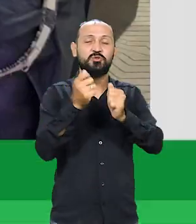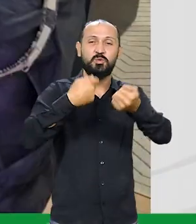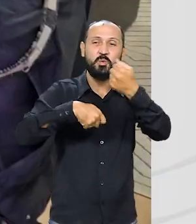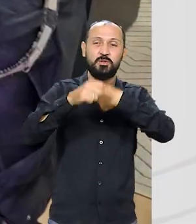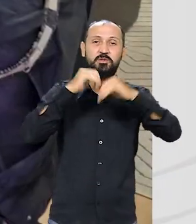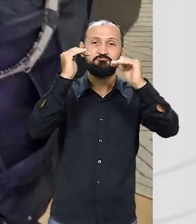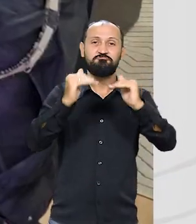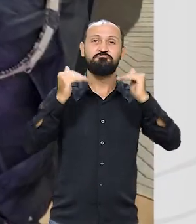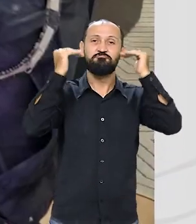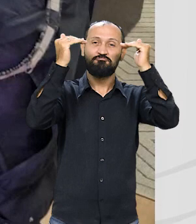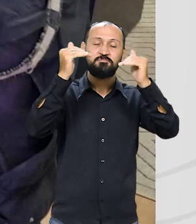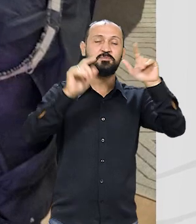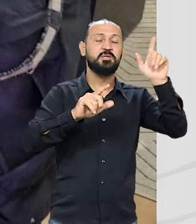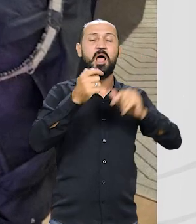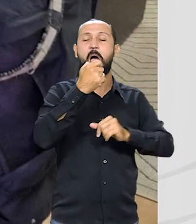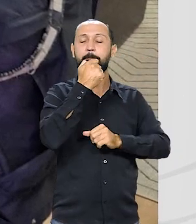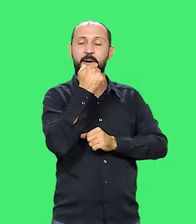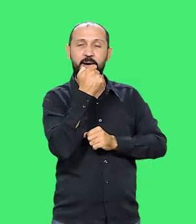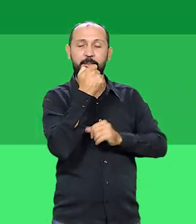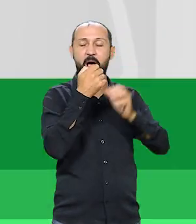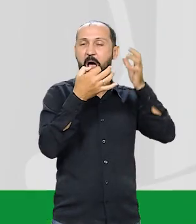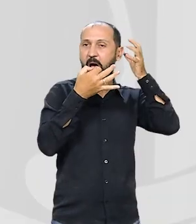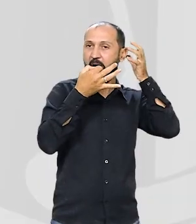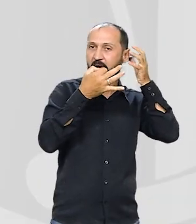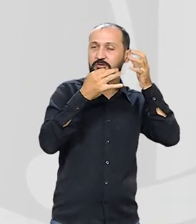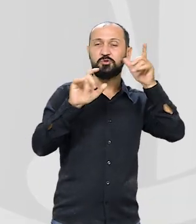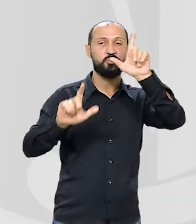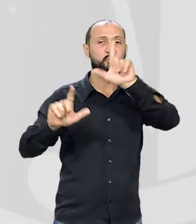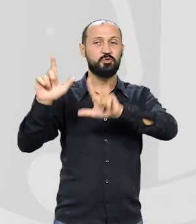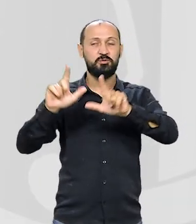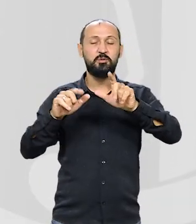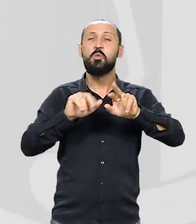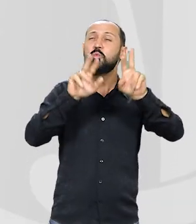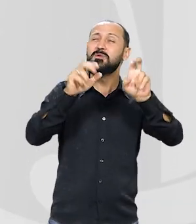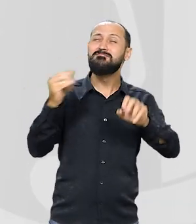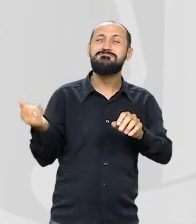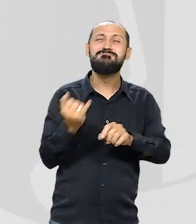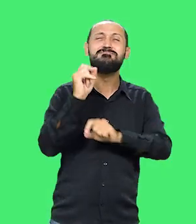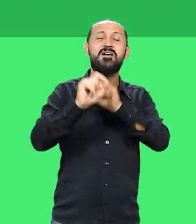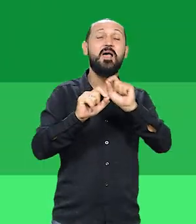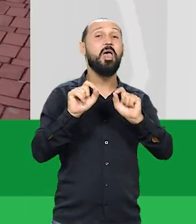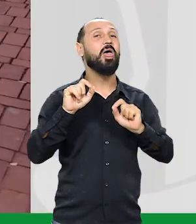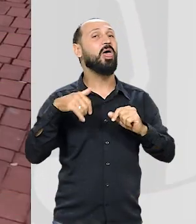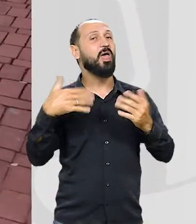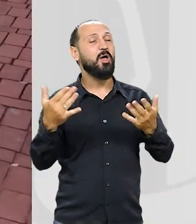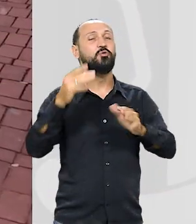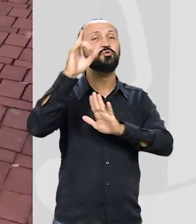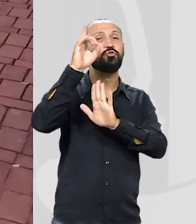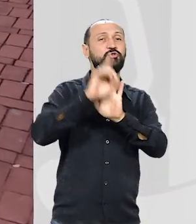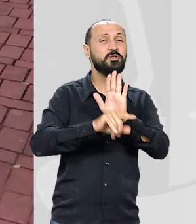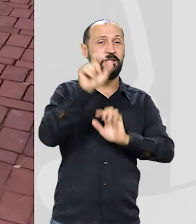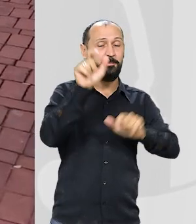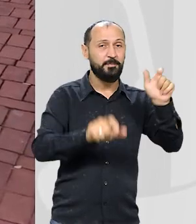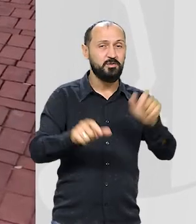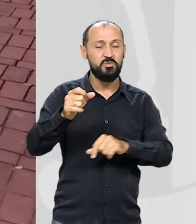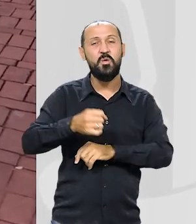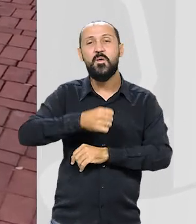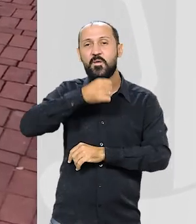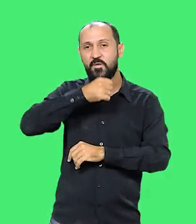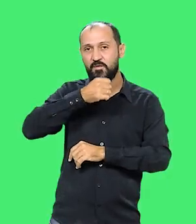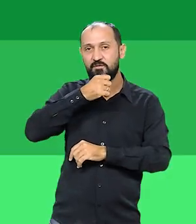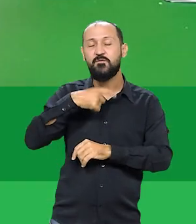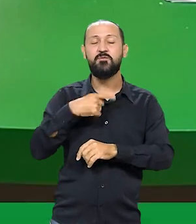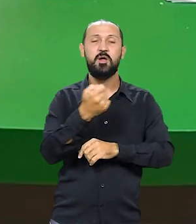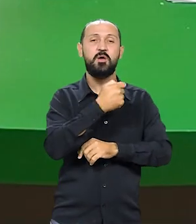a administração superior em programas de rádio e TV, uma das pautas mais importantes da Defensoria, que é o direito da pessoa idosa,